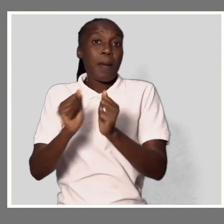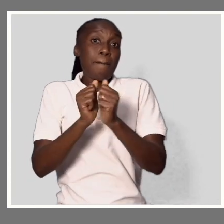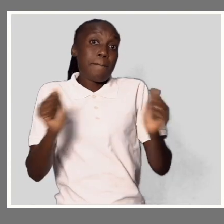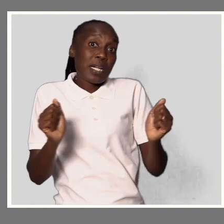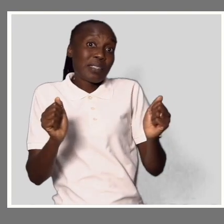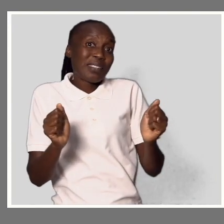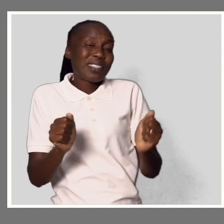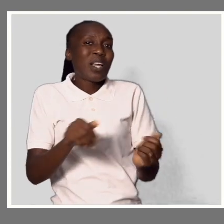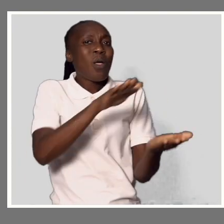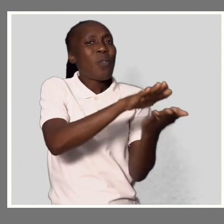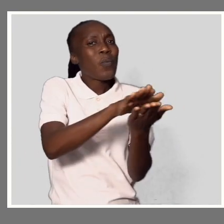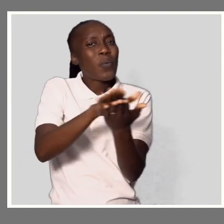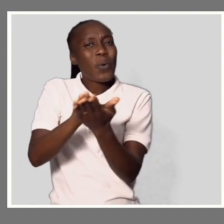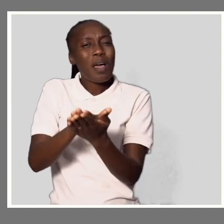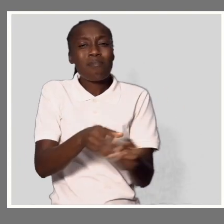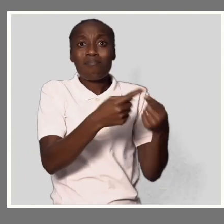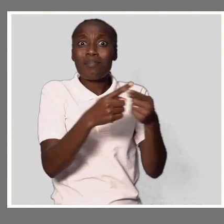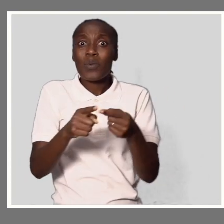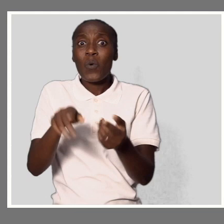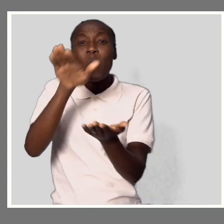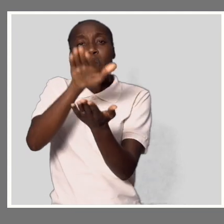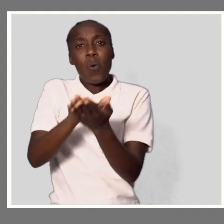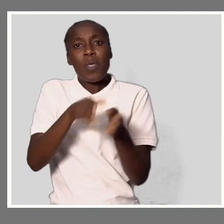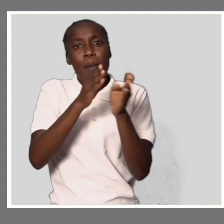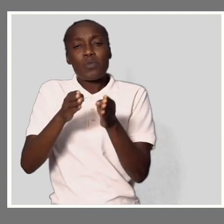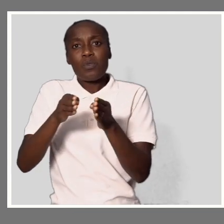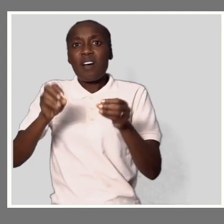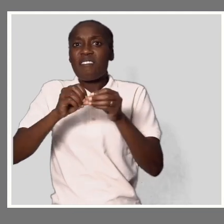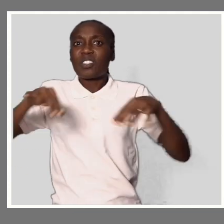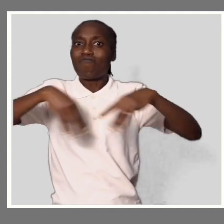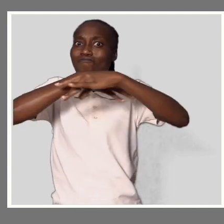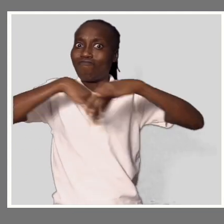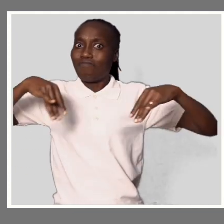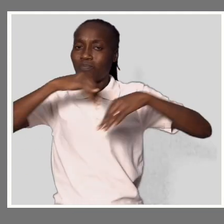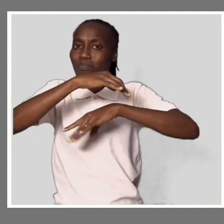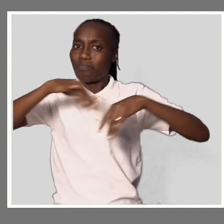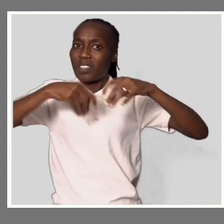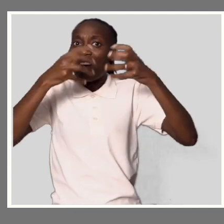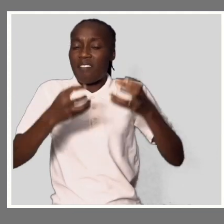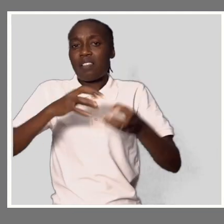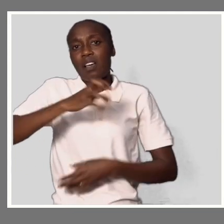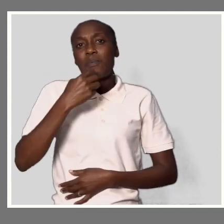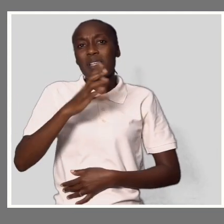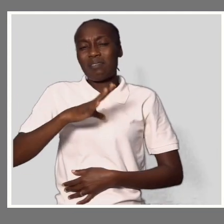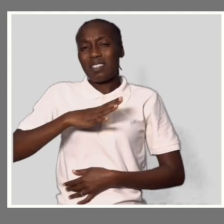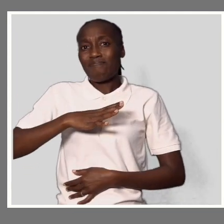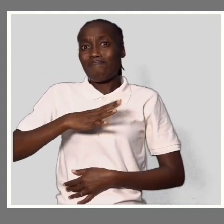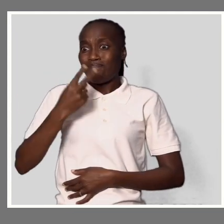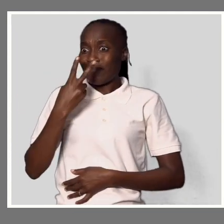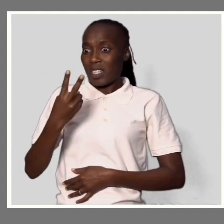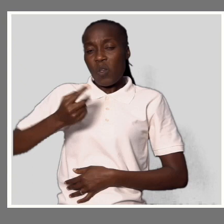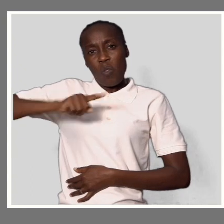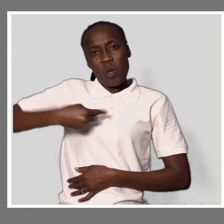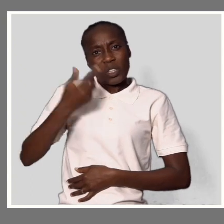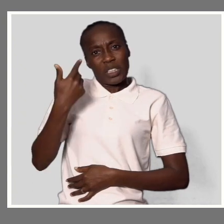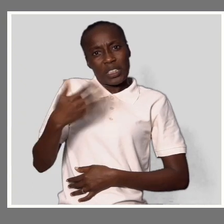cada ponto por onde as pessoas circulam para poder lavar as mãos. Mas se forem ver, houve um esforço muito enorme.